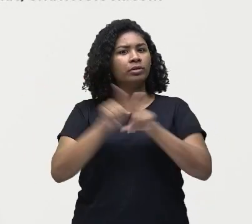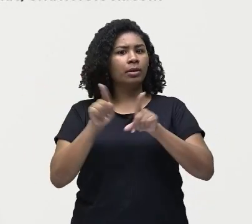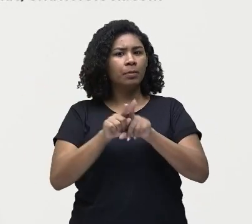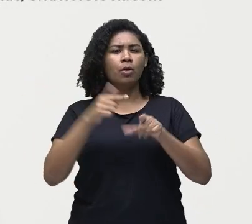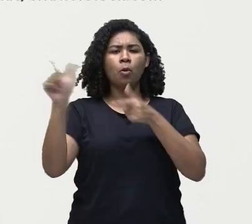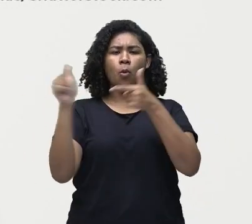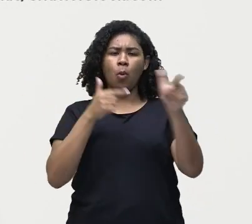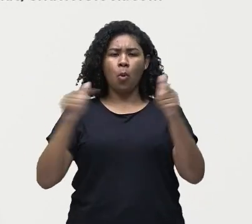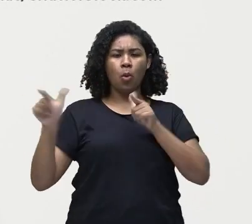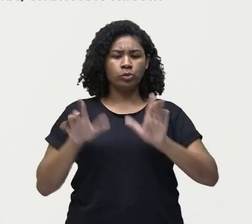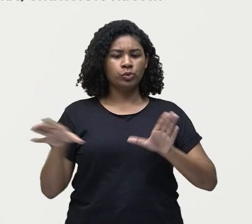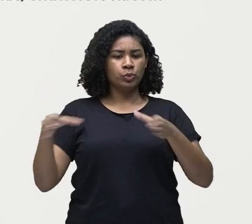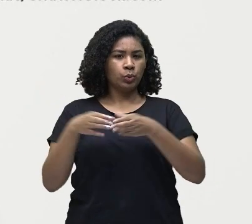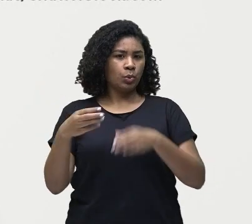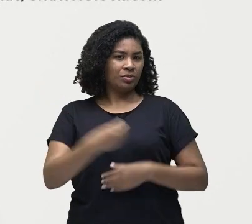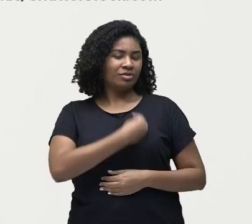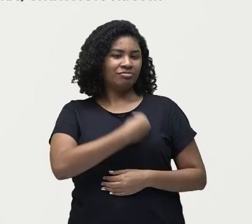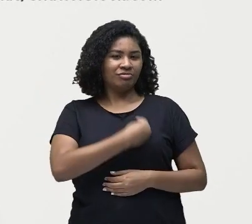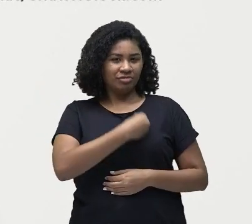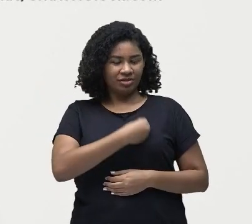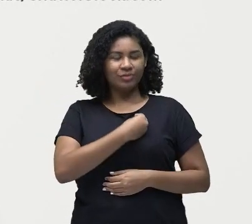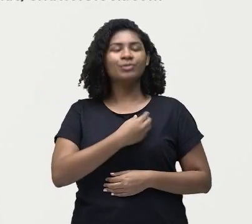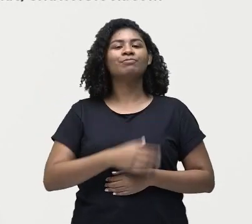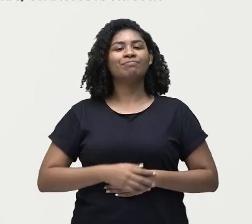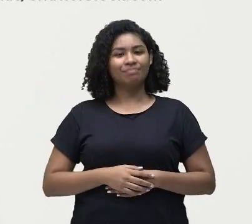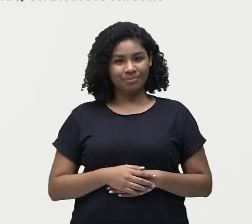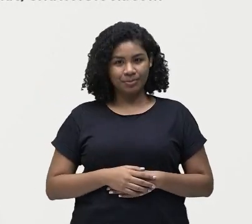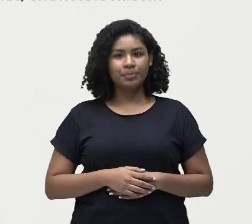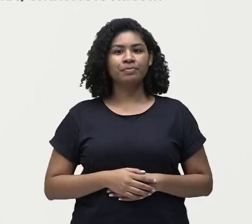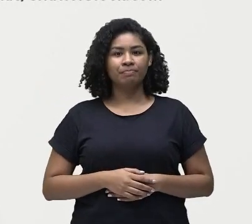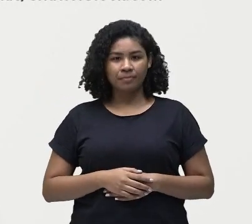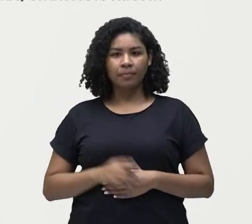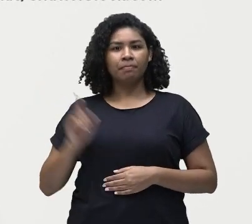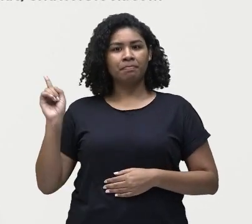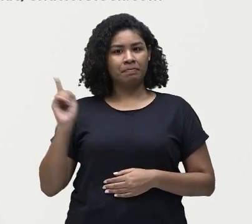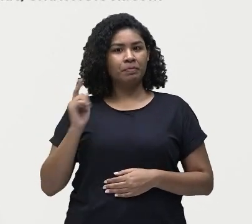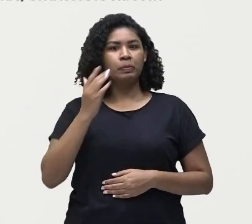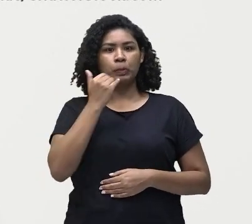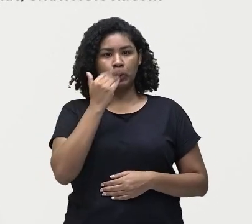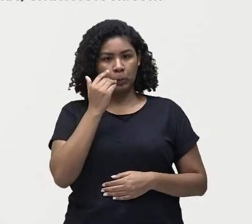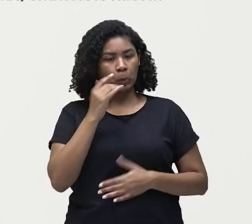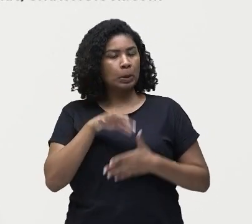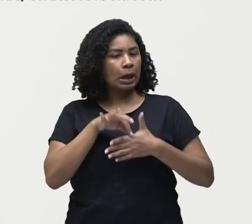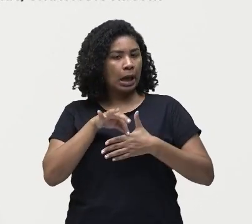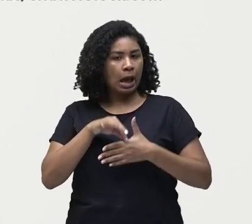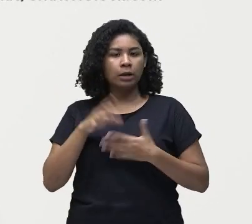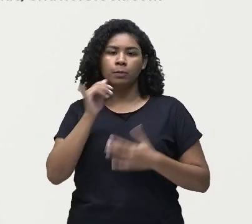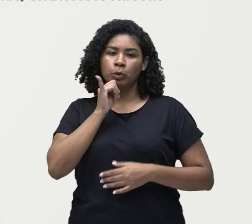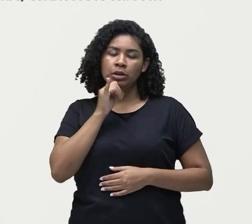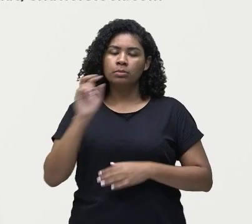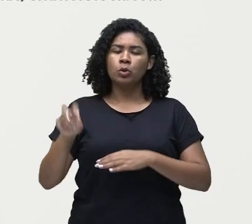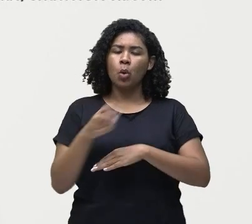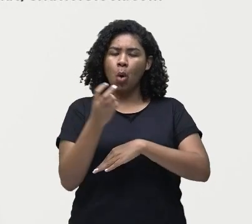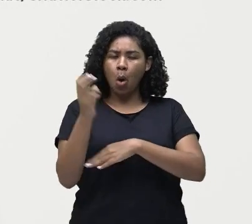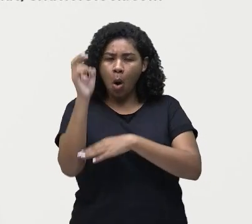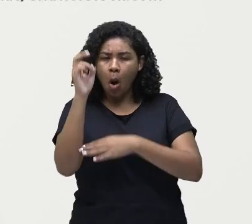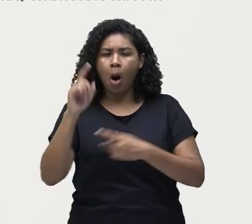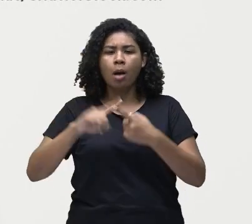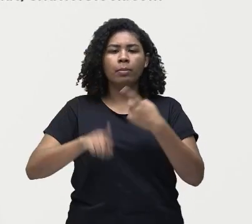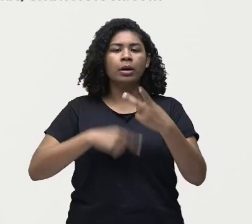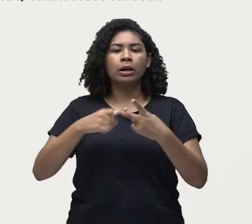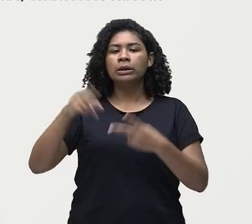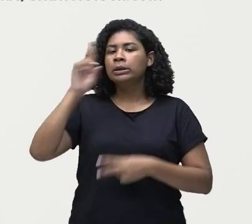outros seres carnívoros, é carnívoro, se alimenta de outros seres carnívoros, como cobras, ratos e